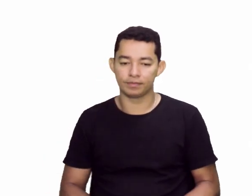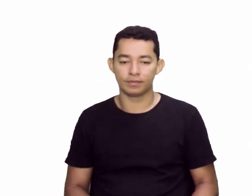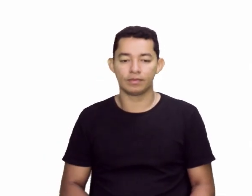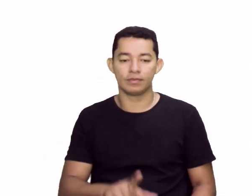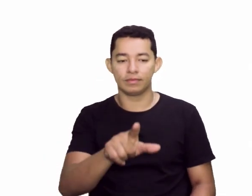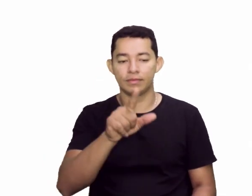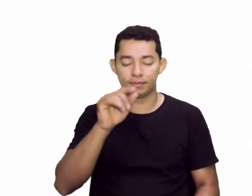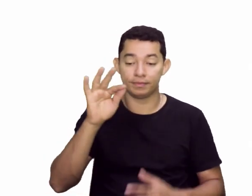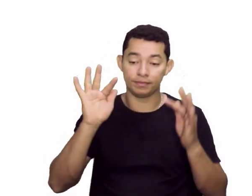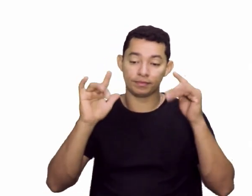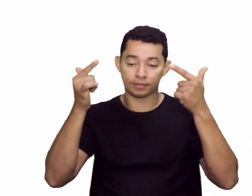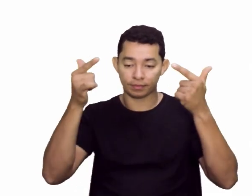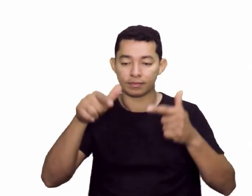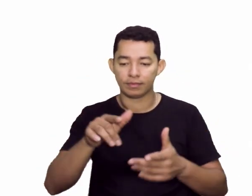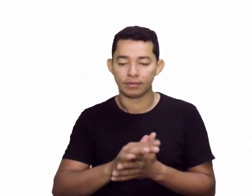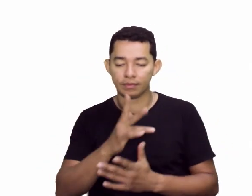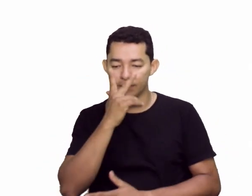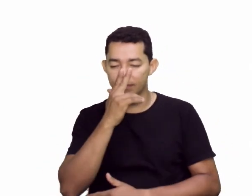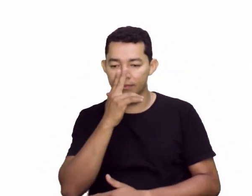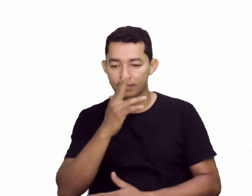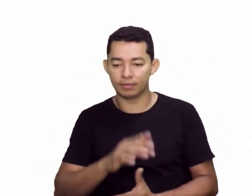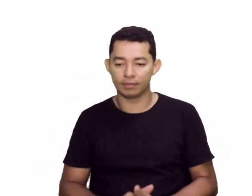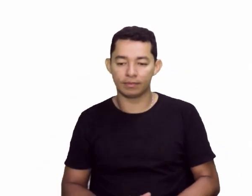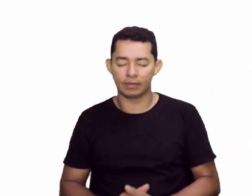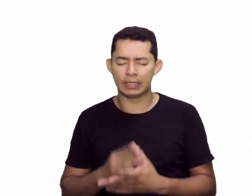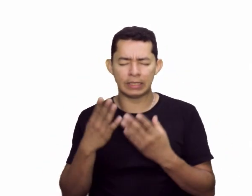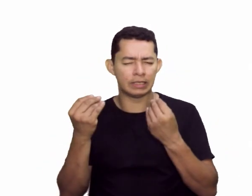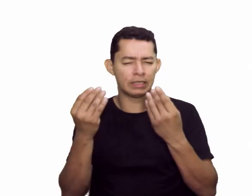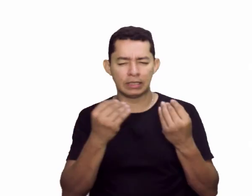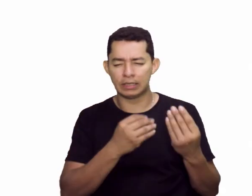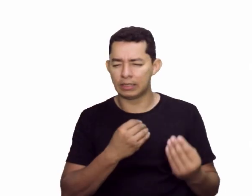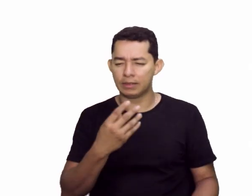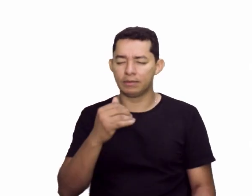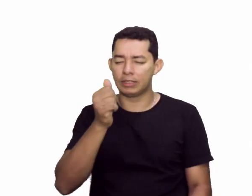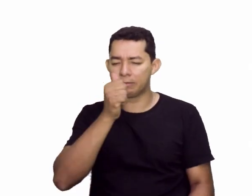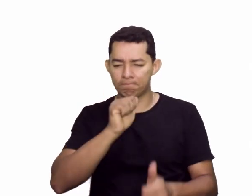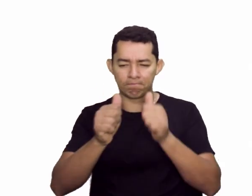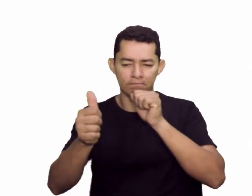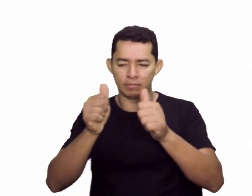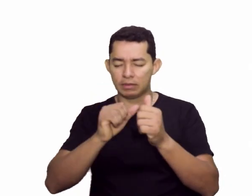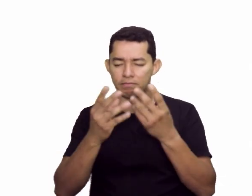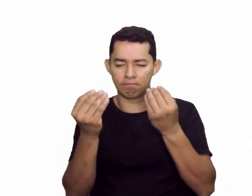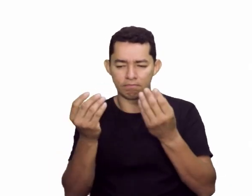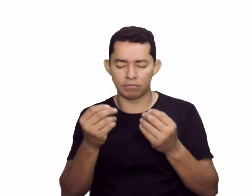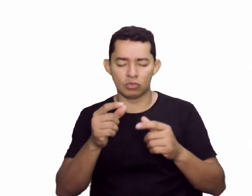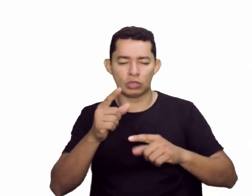festas desse tempo aí, tá? Muita bebida, muita música, muita dança.